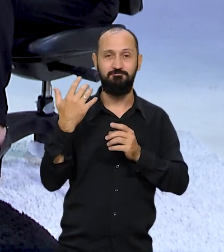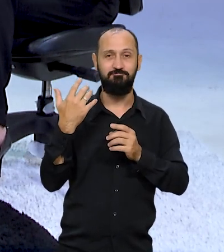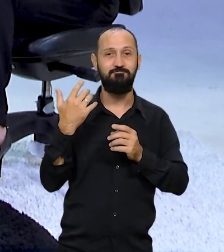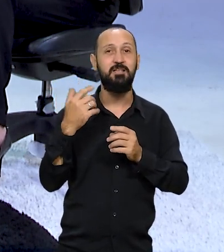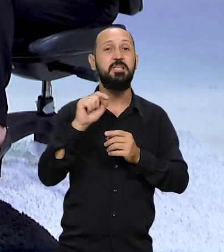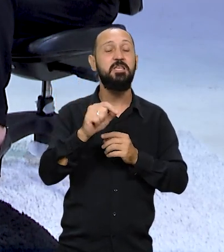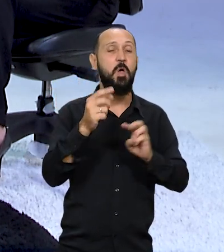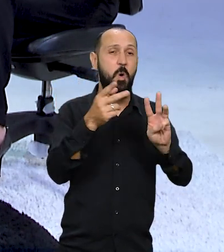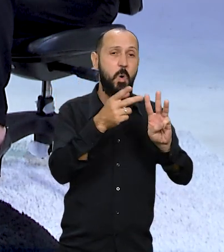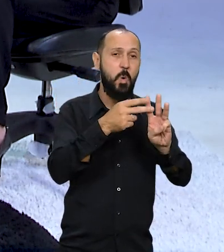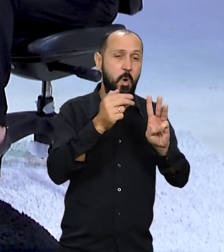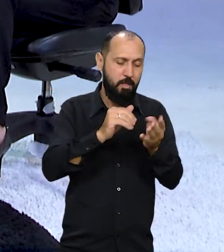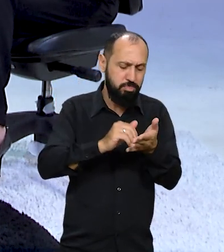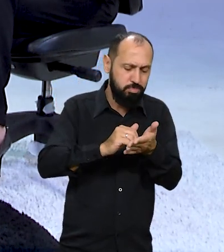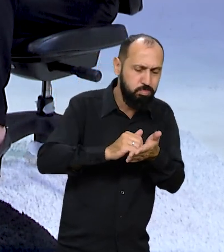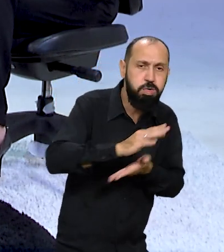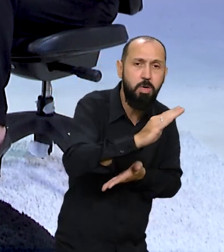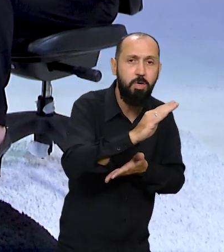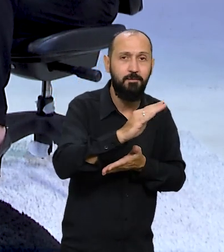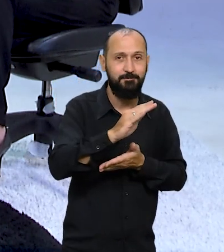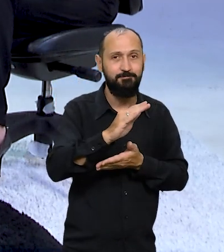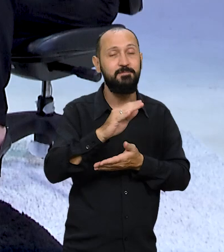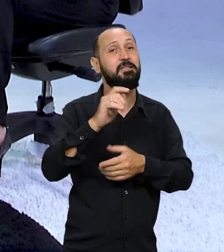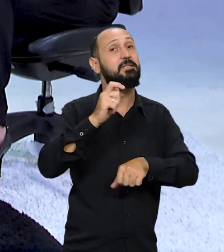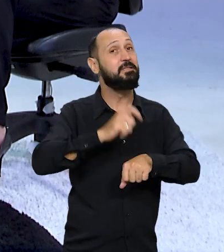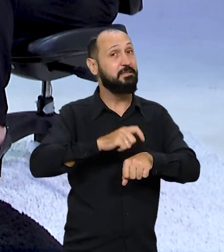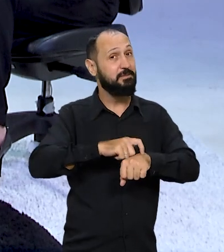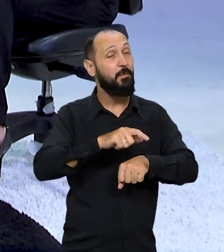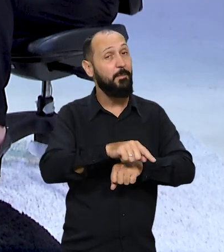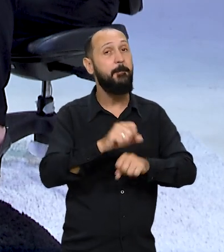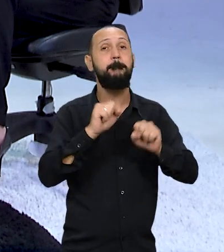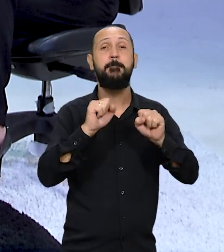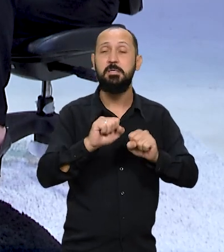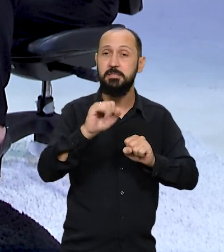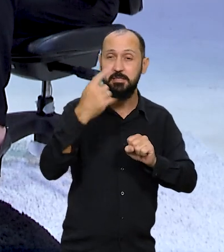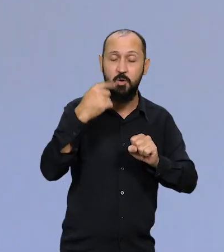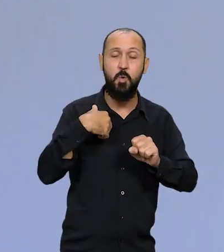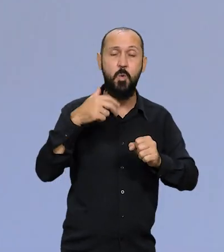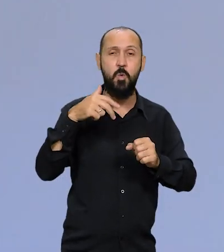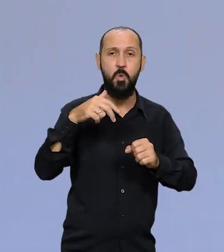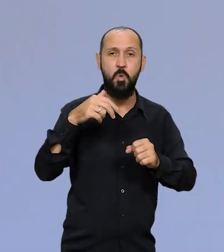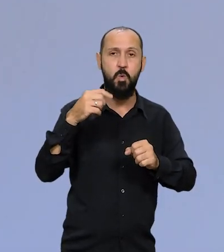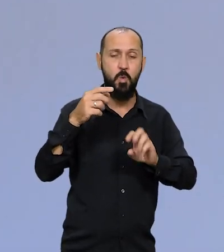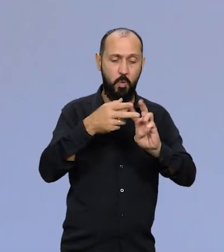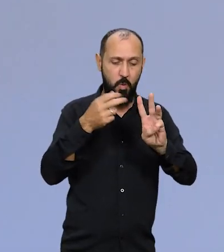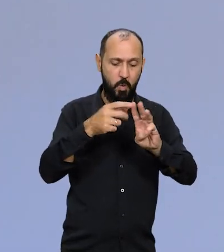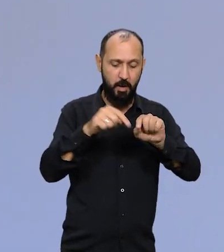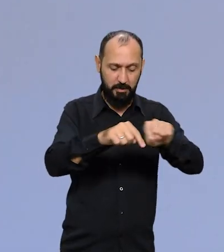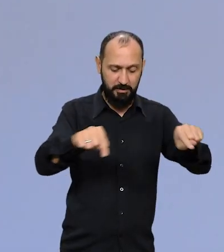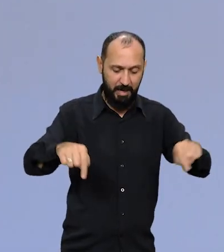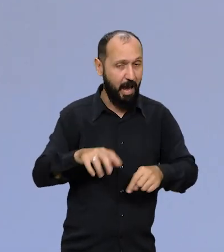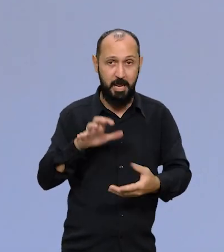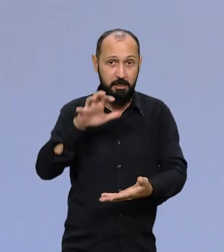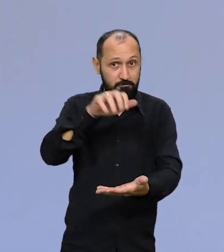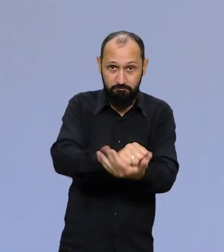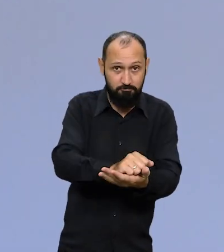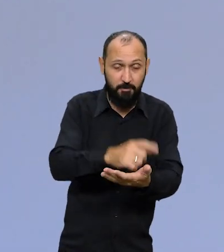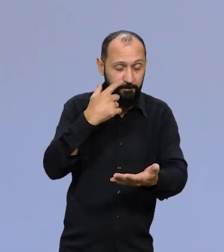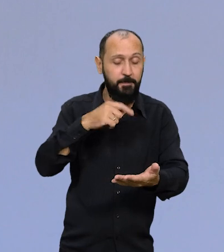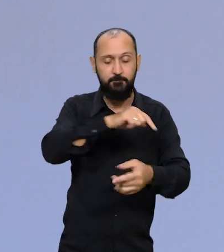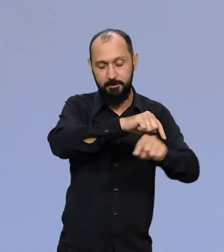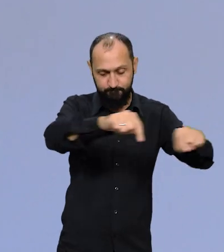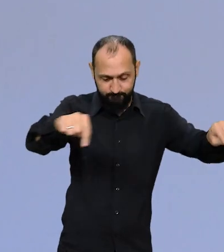indígena, garantindo assim a propriedade privada. Isso é marco temporal. O Supremo Tribunal Federal ele nos dá uma solução quando ele